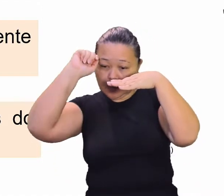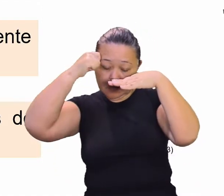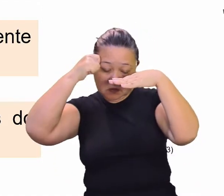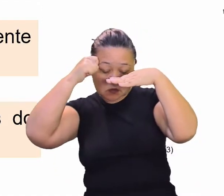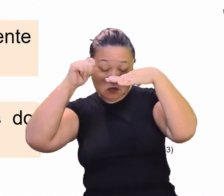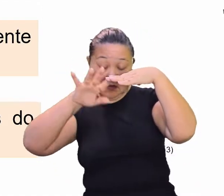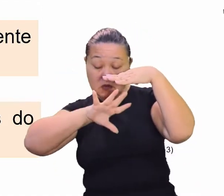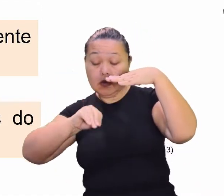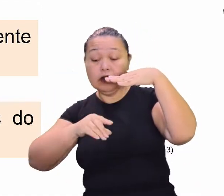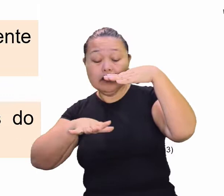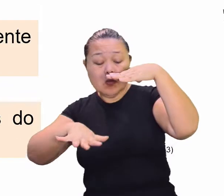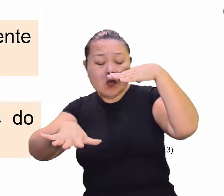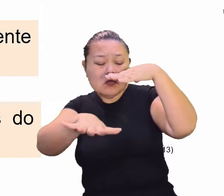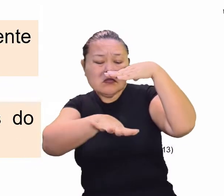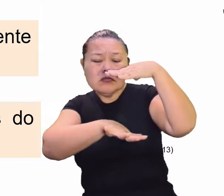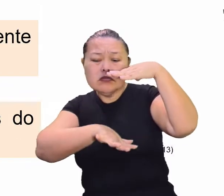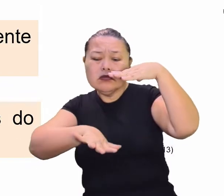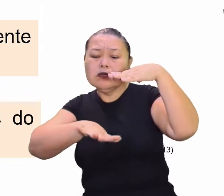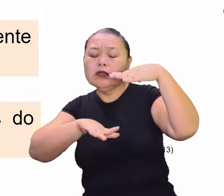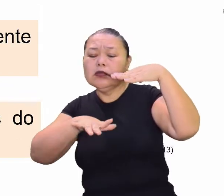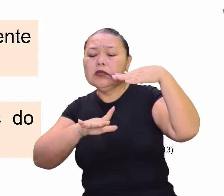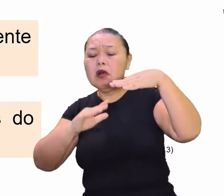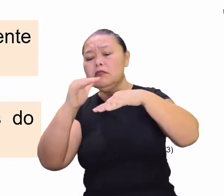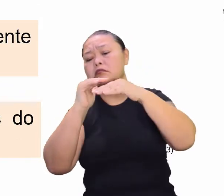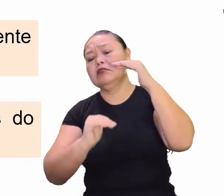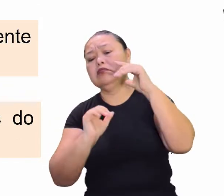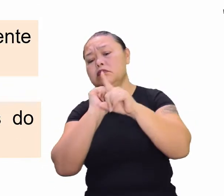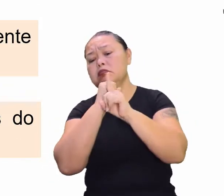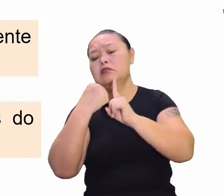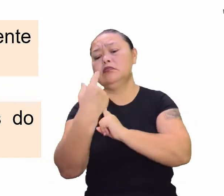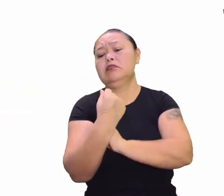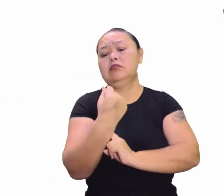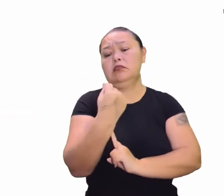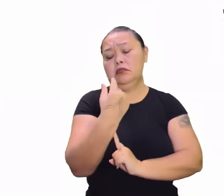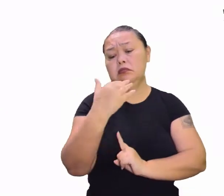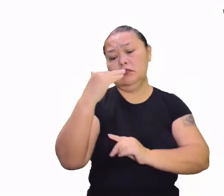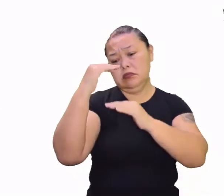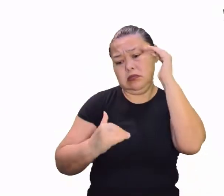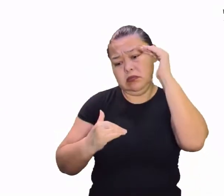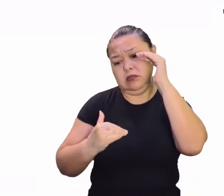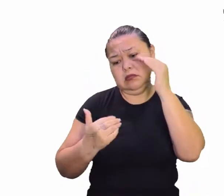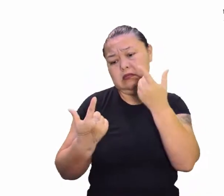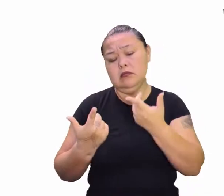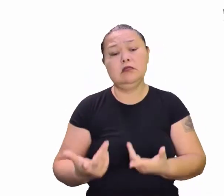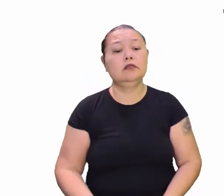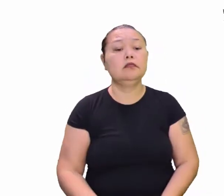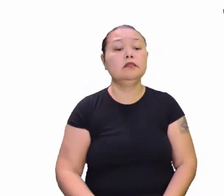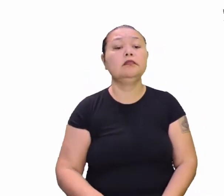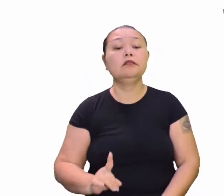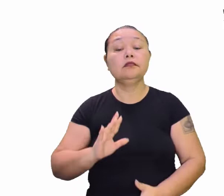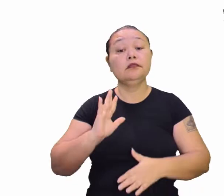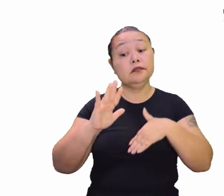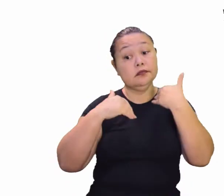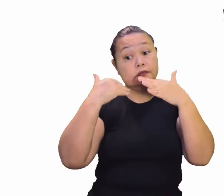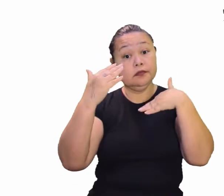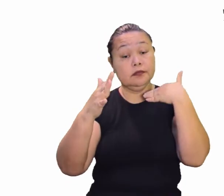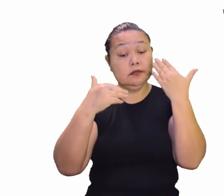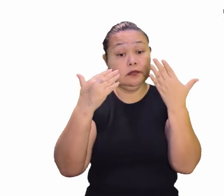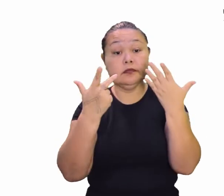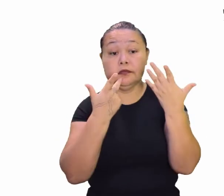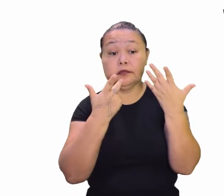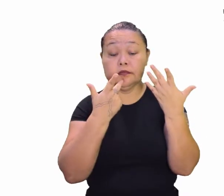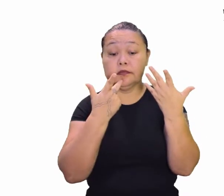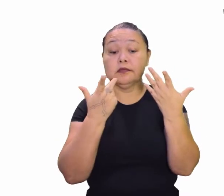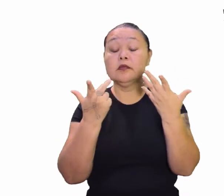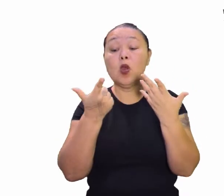que enfrenta as maiores desigualdades socioeconômicas. Temos aqui desenvolvimento. Agora a gente